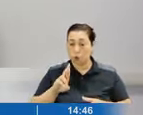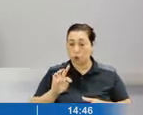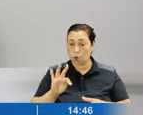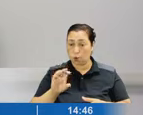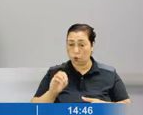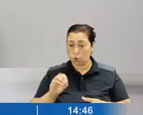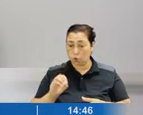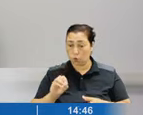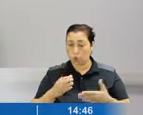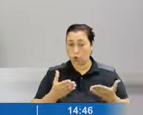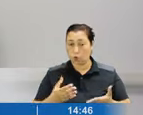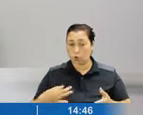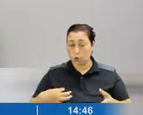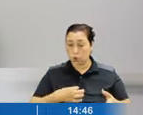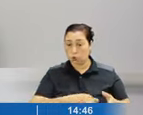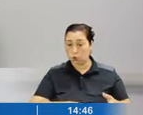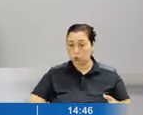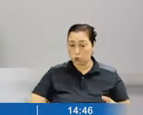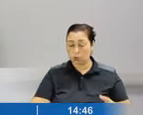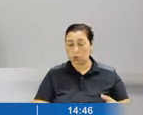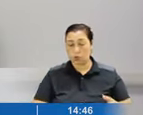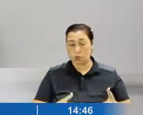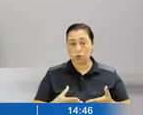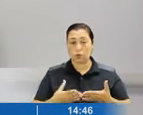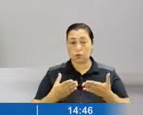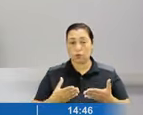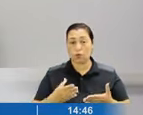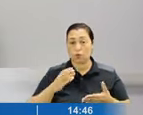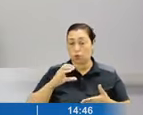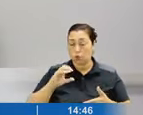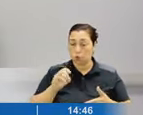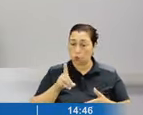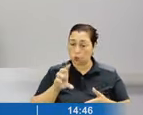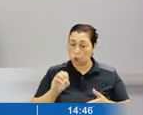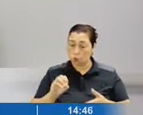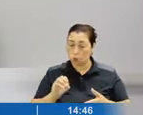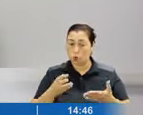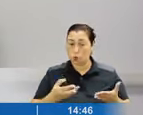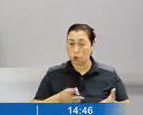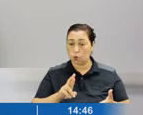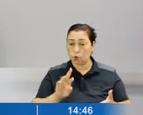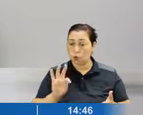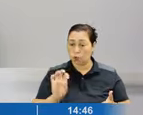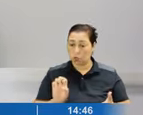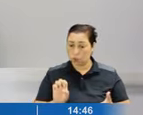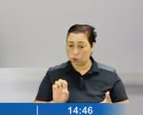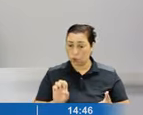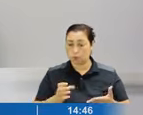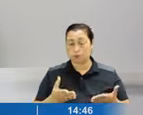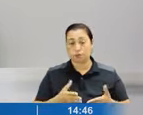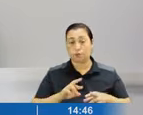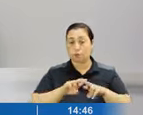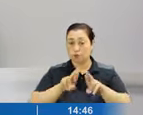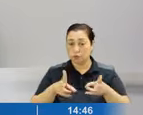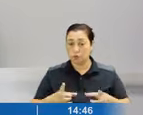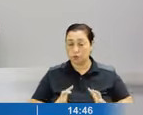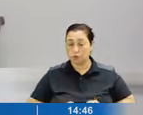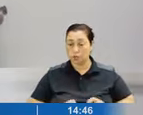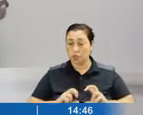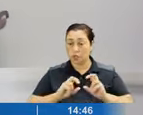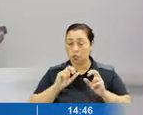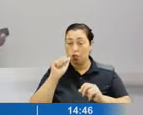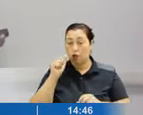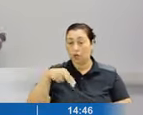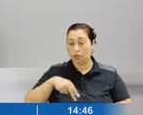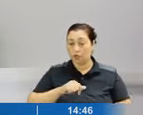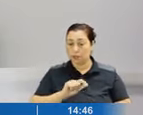intestino grosso, é o câncer que acomete o cólon como um todo e o reto, tá? Diferente do câncer anal,